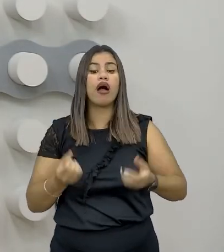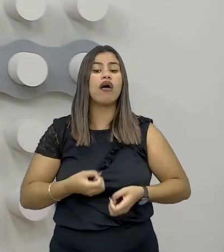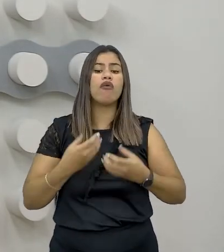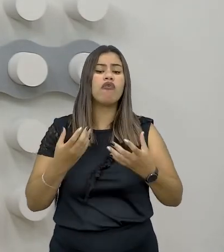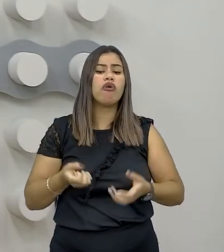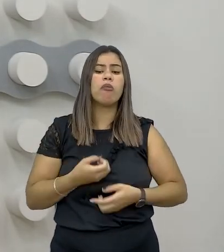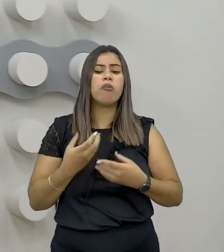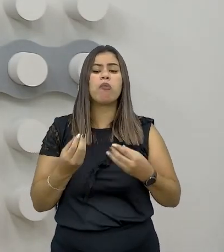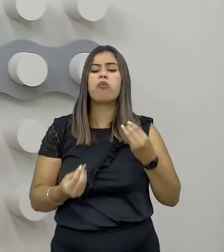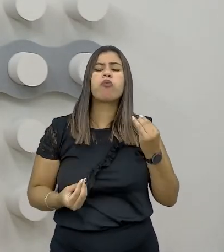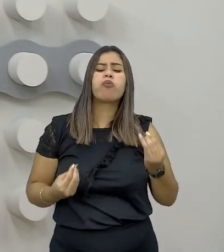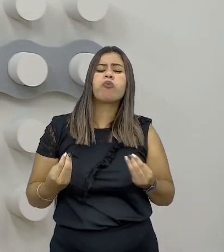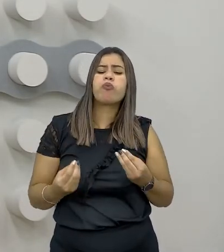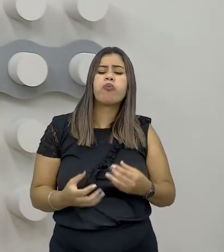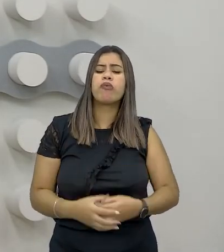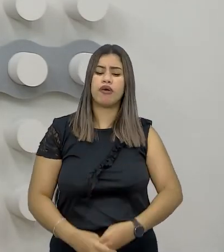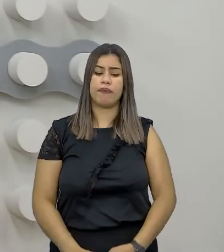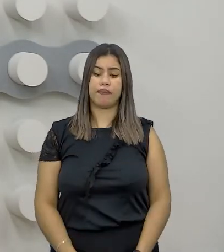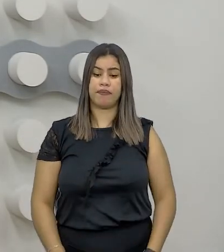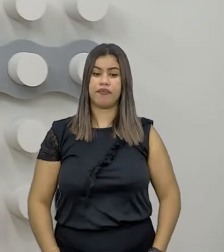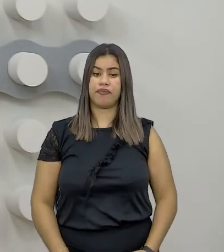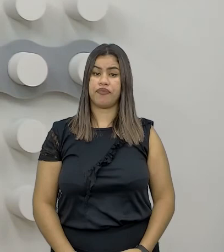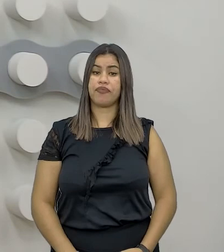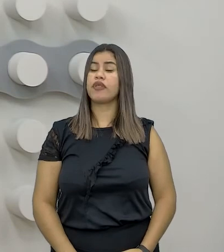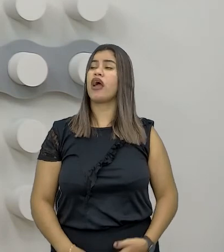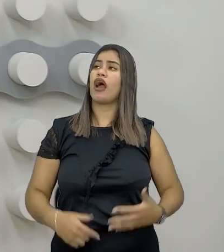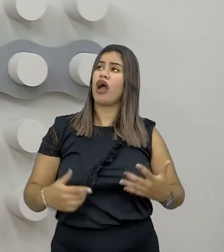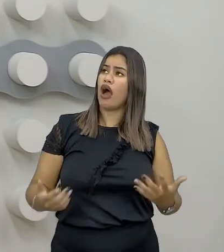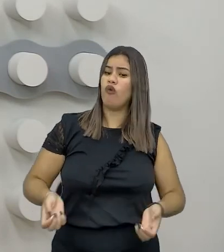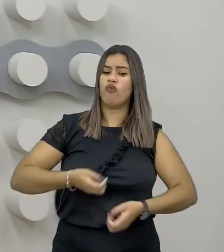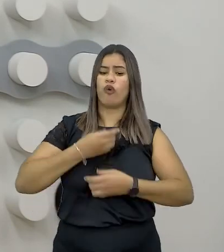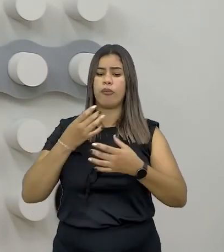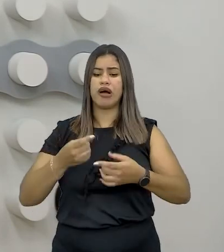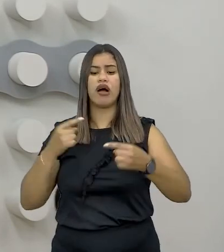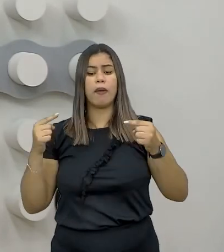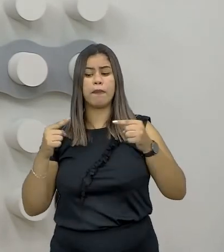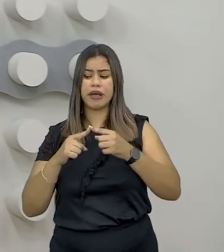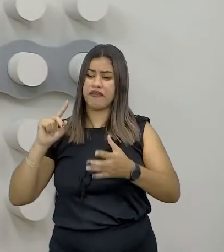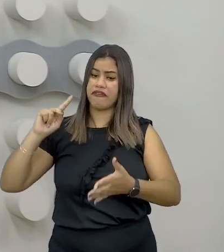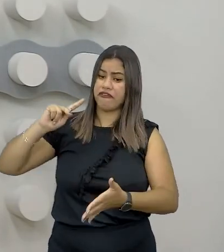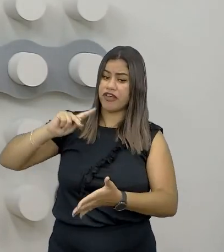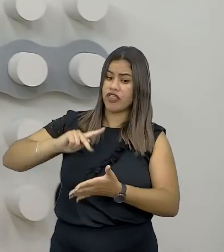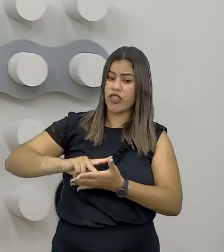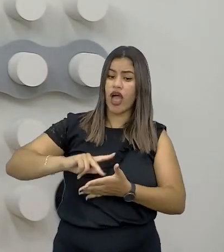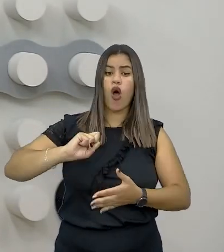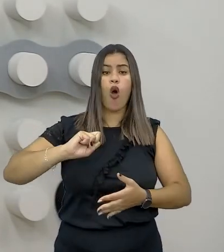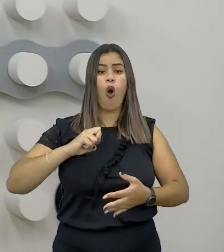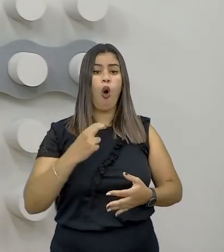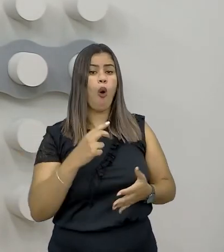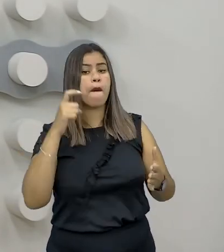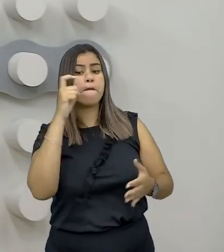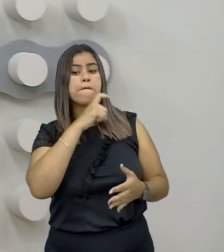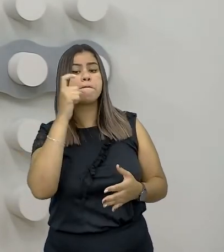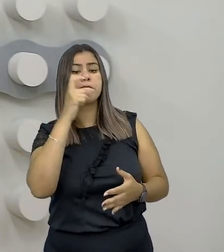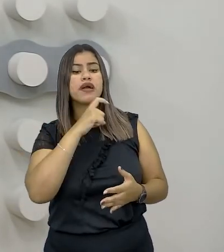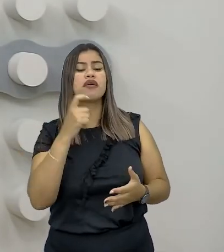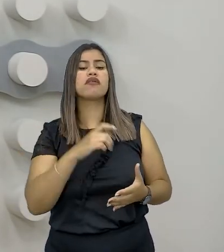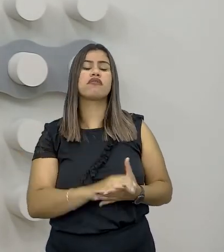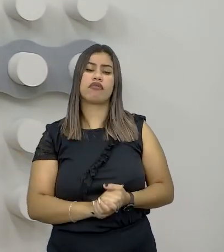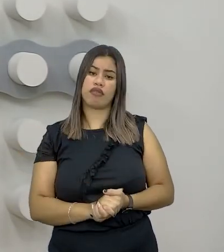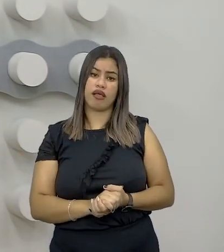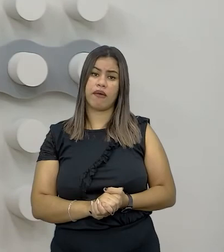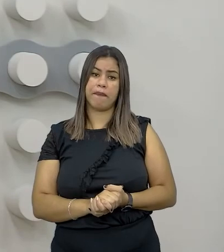si, né? O dado que eu coletei para eu saber se ele é verdadeiro ou falso, a minha conclusão, aliás, não o dado, né?